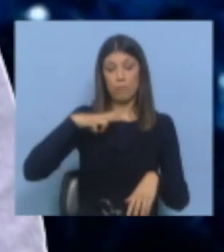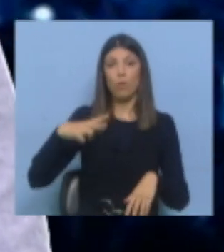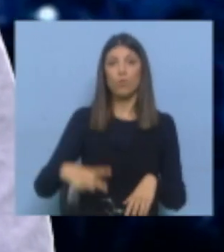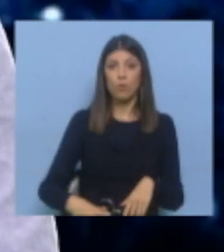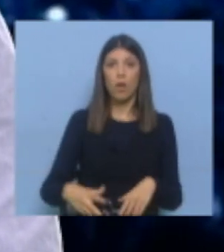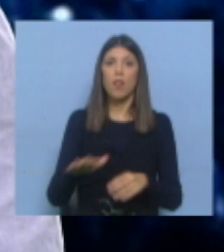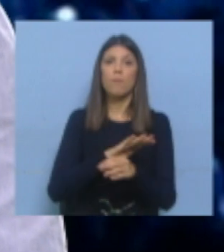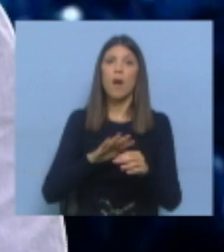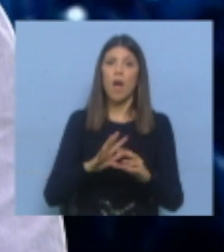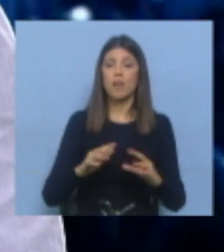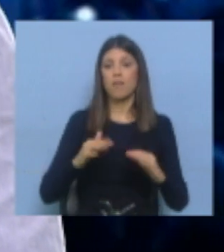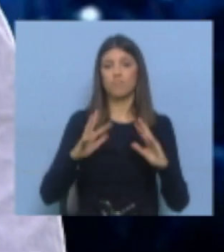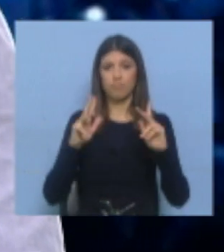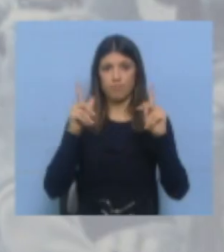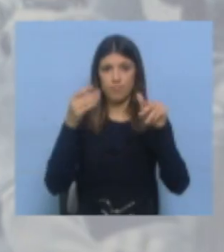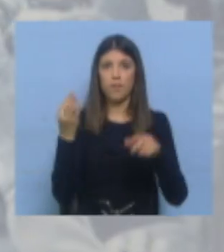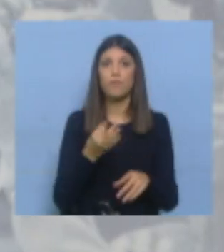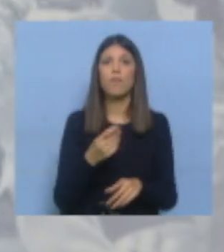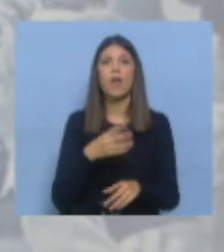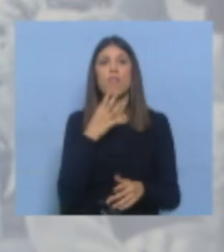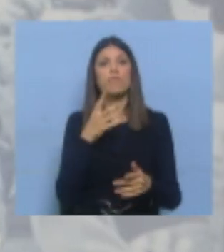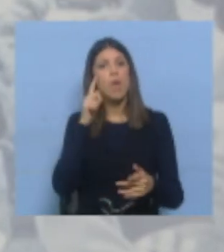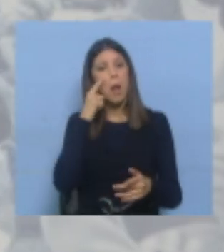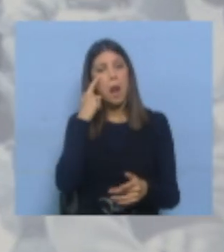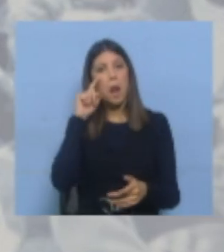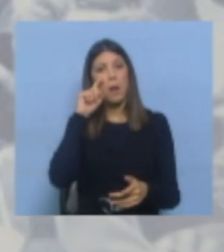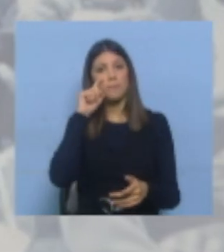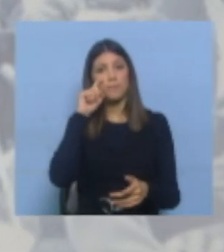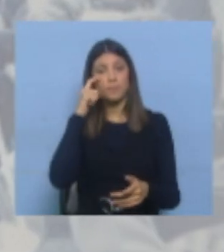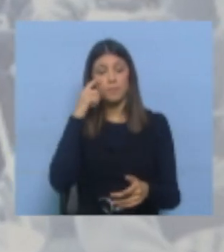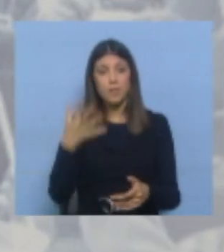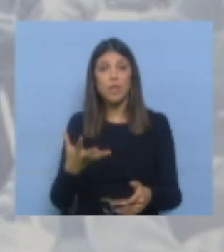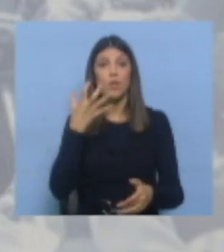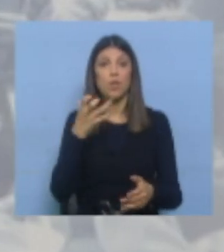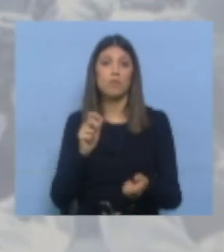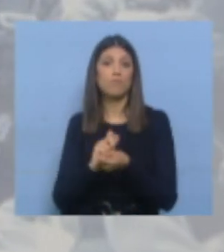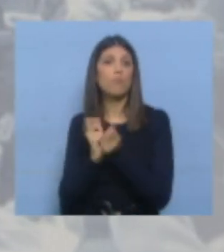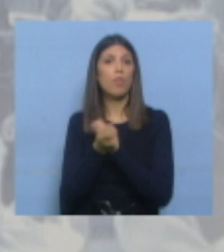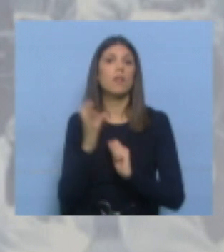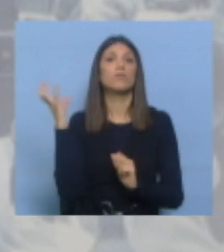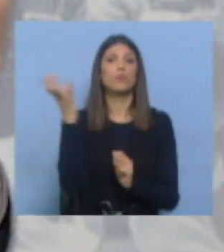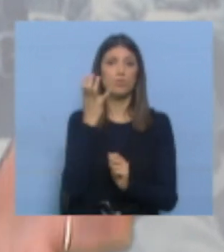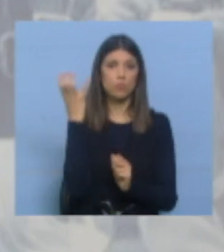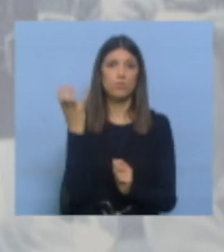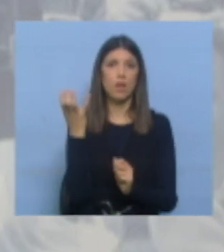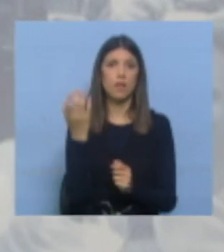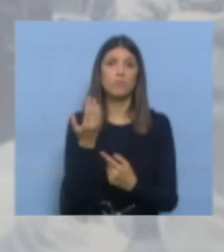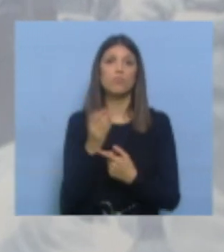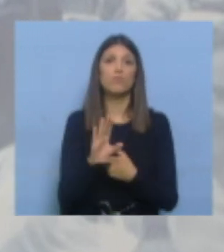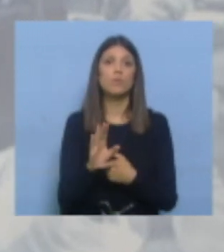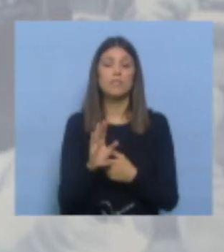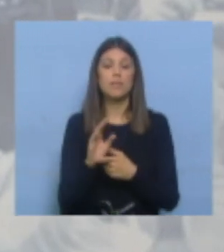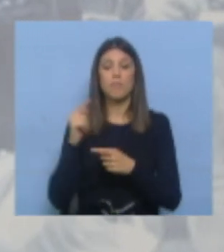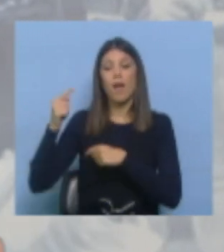uma área a crescer. Nota-se uma mudança cultural. Estava há pouco já a referir a esta questão. Tradicionalmente,